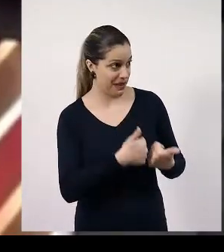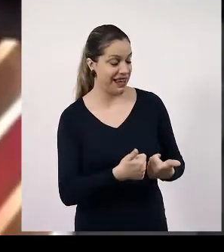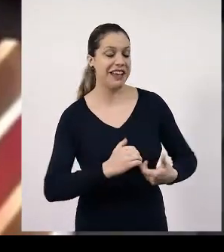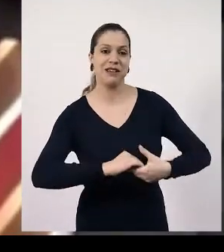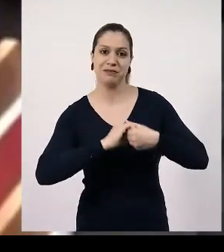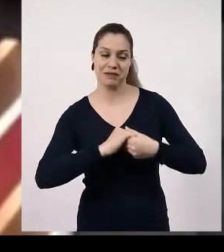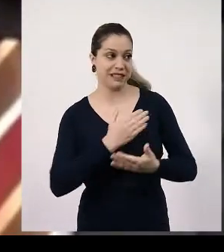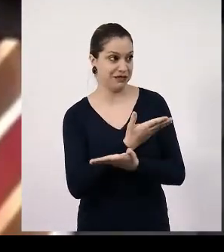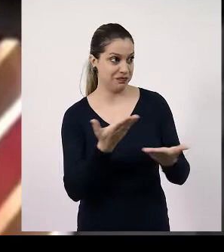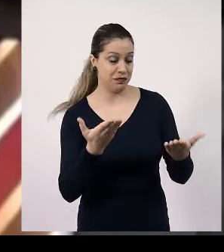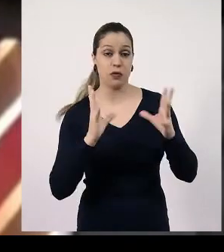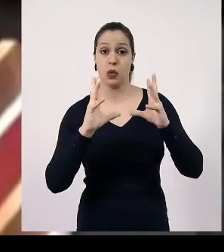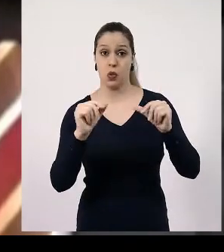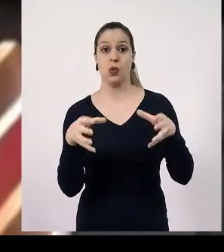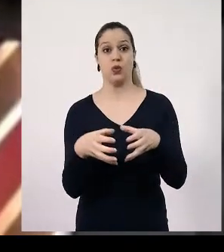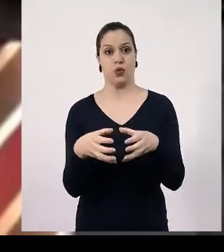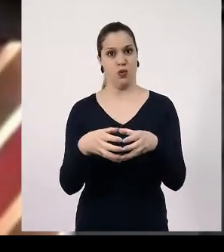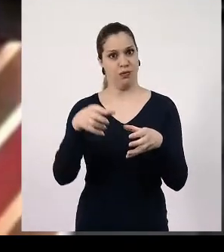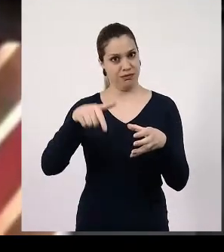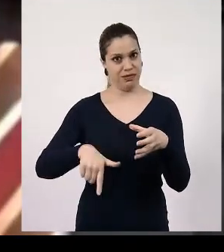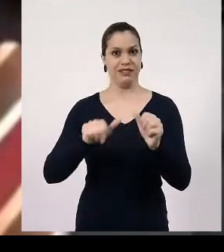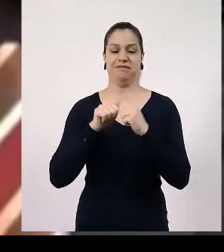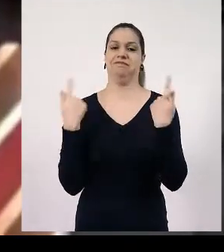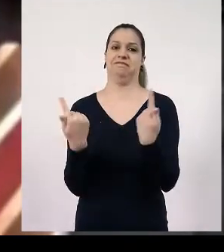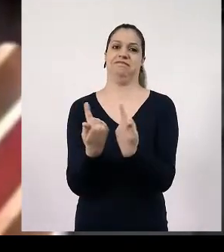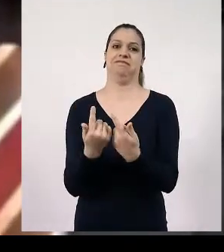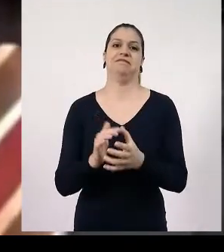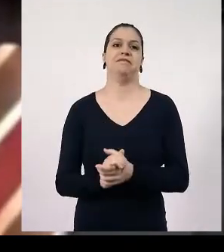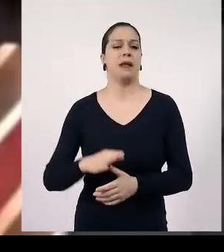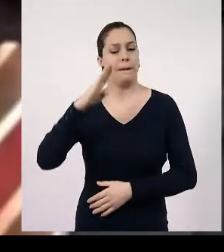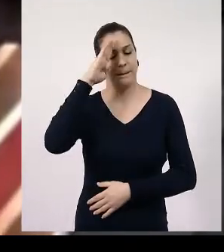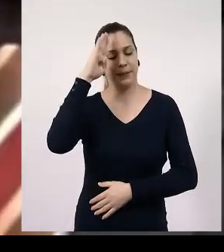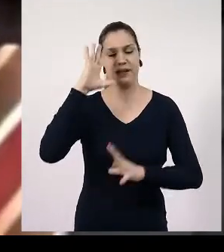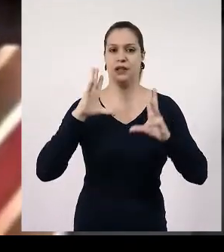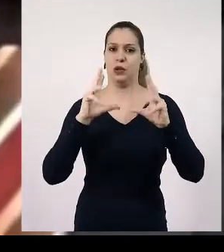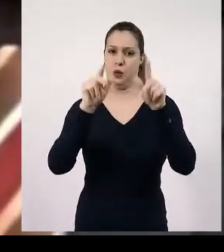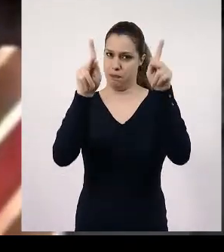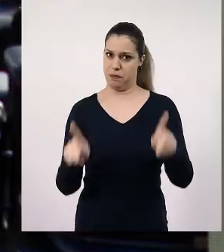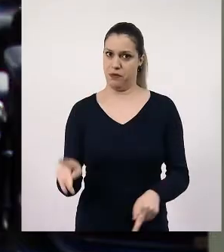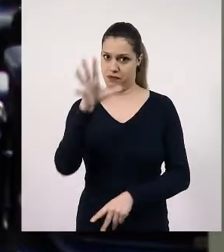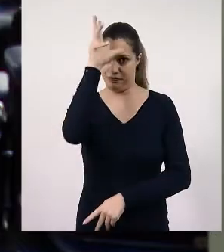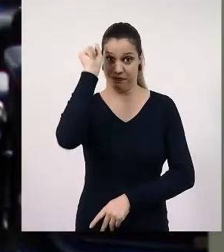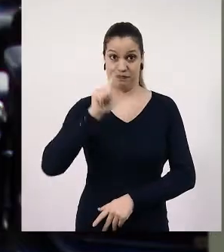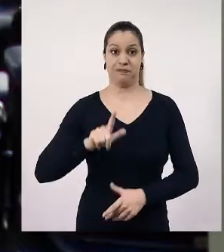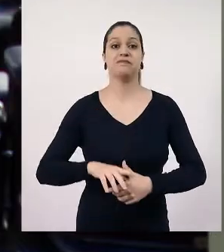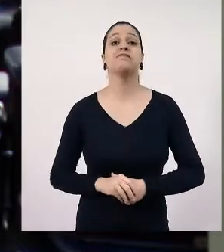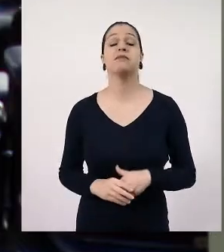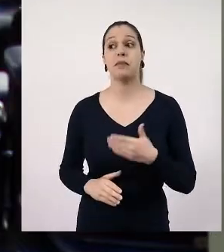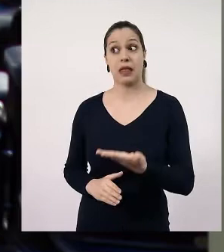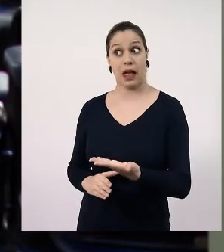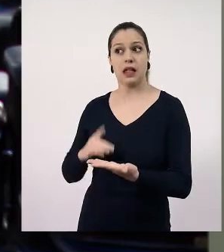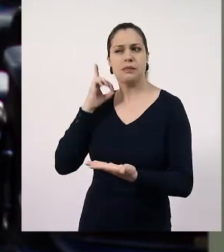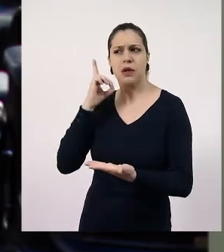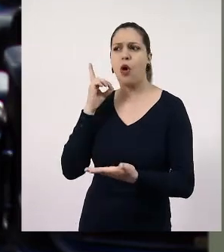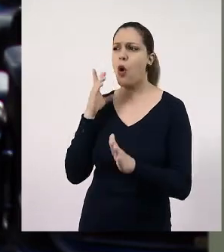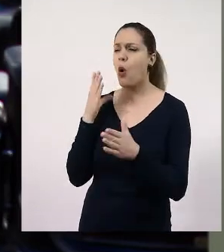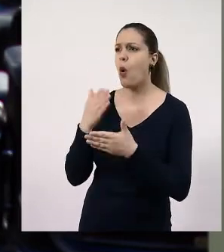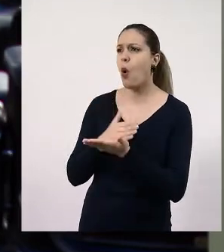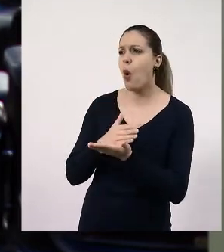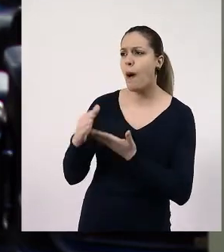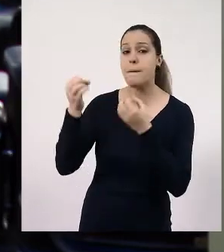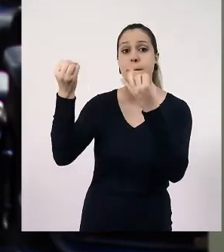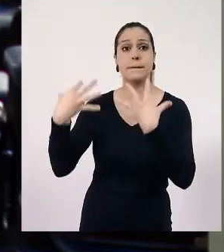Quero cumprimentar você, toda a equipe desta casa e principalmente a população do Mato Grosso do Sul. Deputado, vamos começar